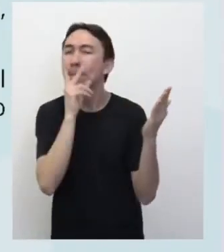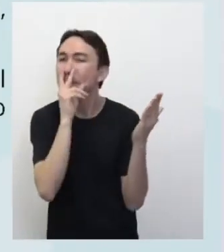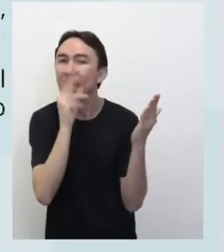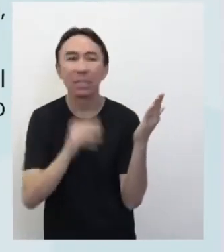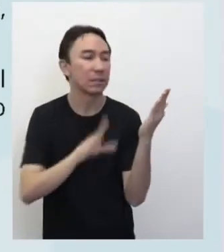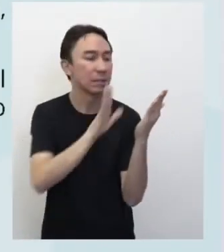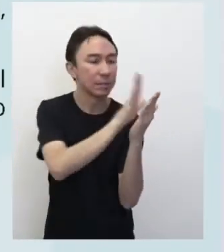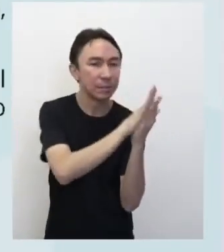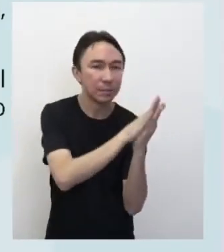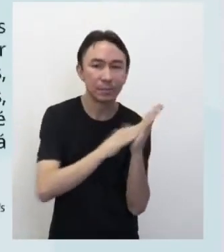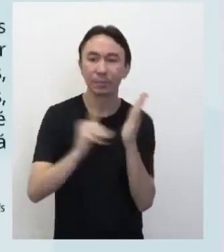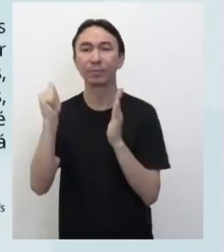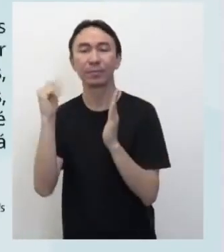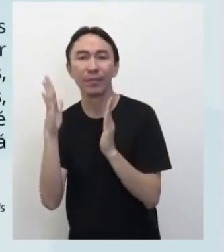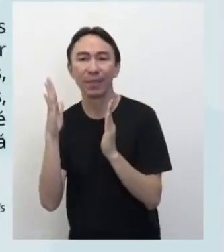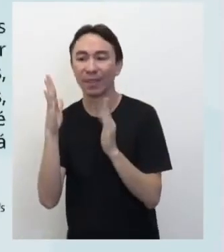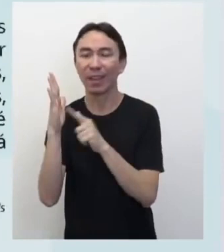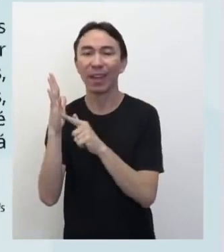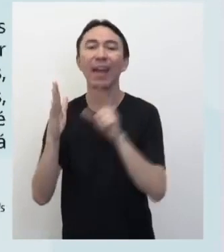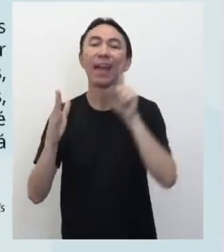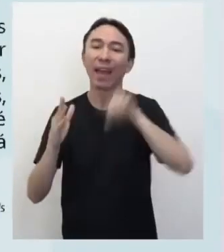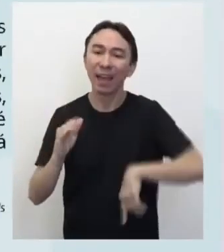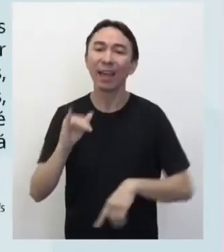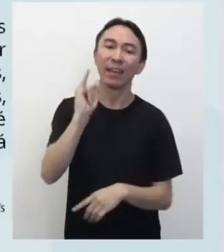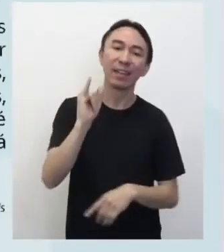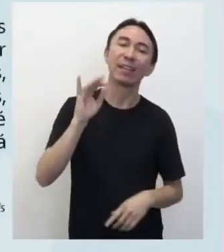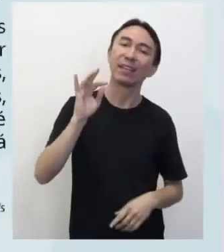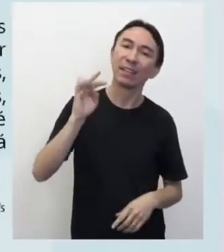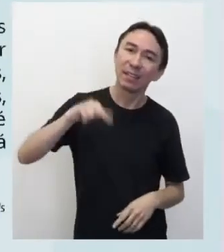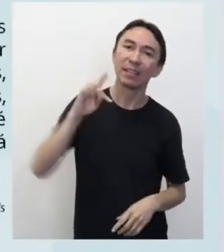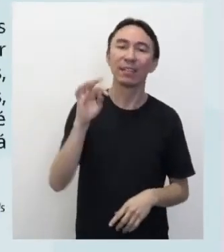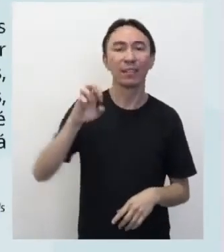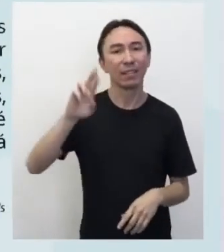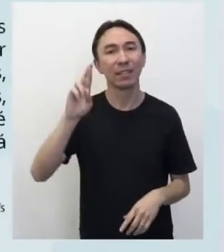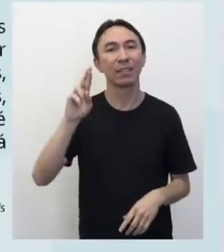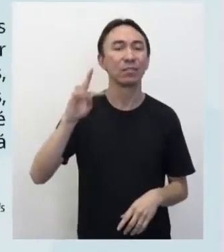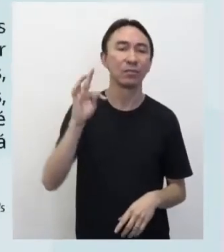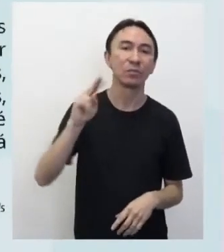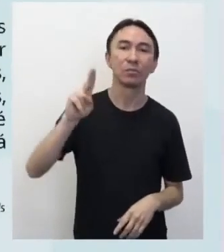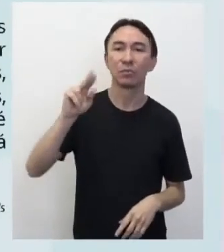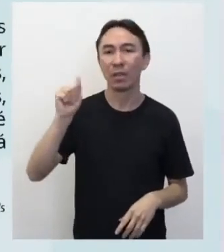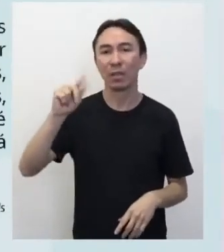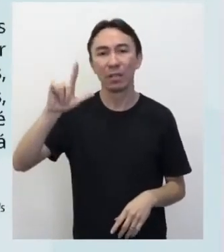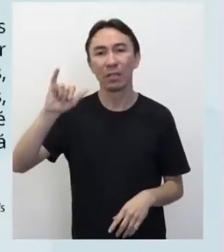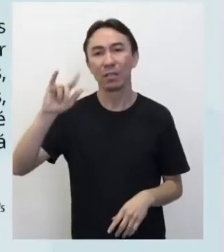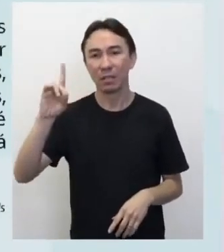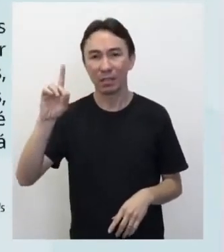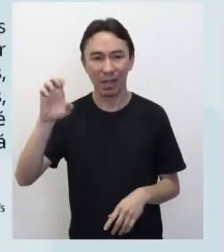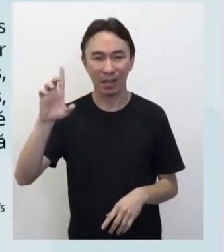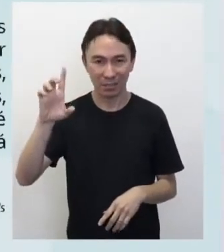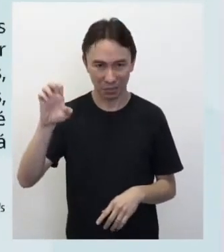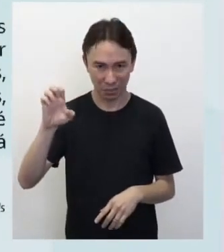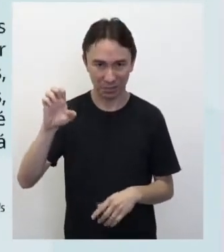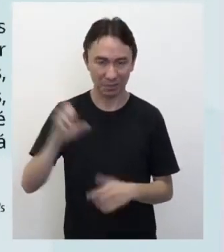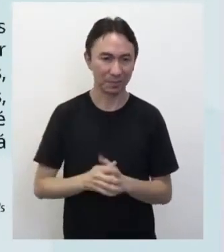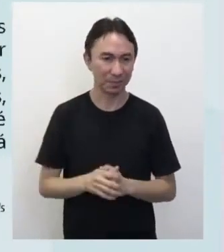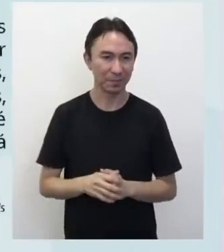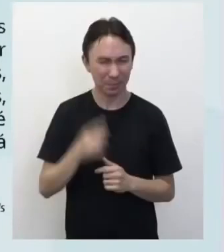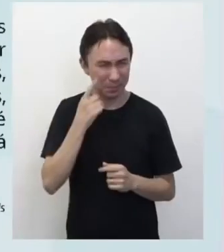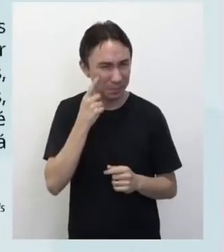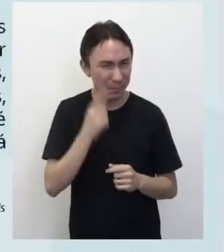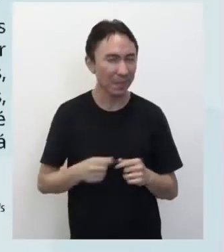chama intertextualidade, tá bom? E aí, Dani, você pode me ajudar? Se você ler um parágrafo, eu leio outro? Vai. E aí, assim, só para a gente